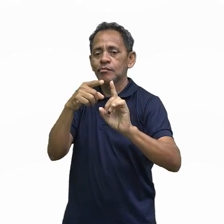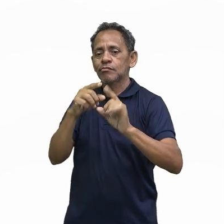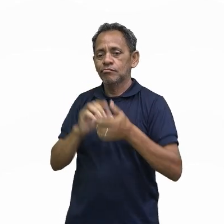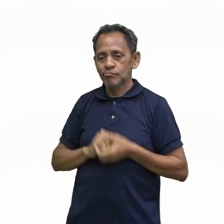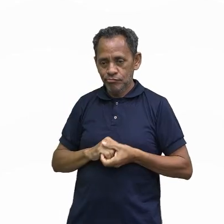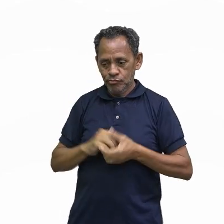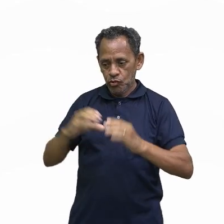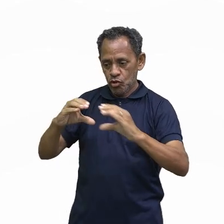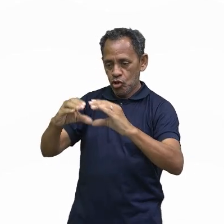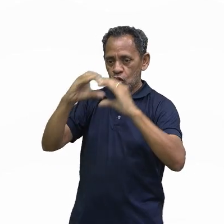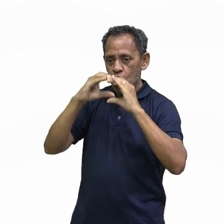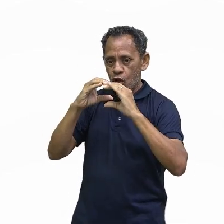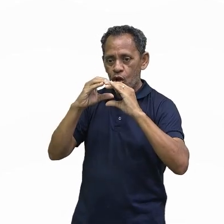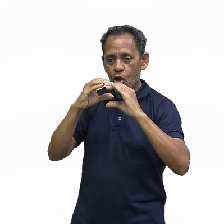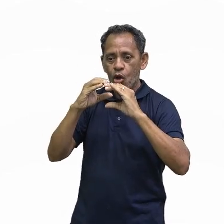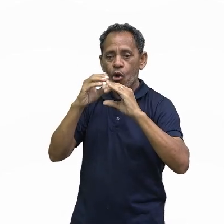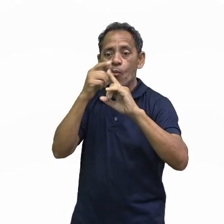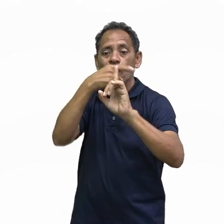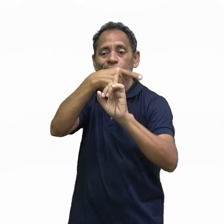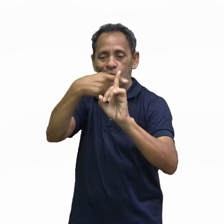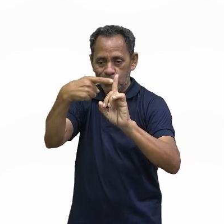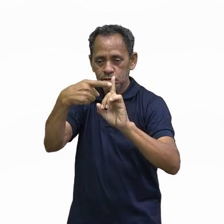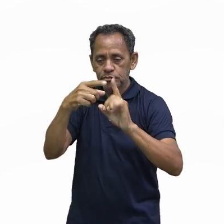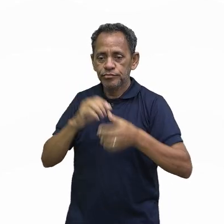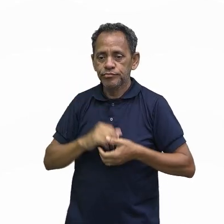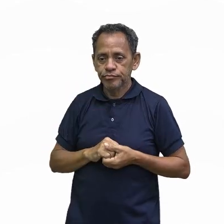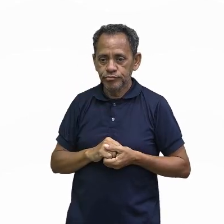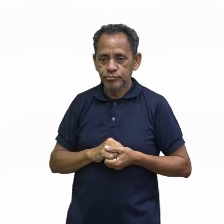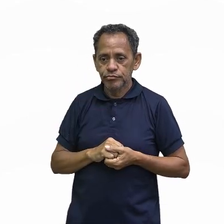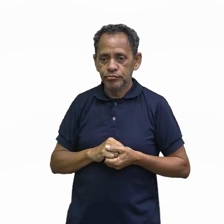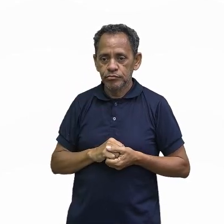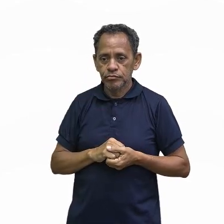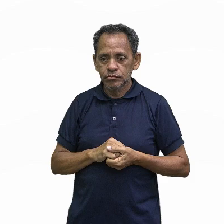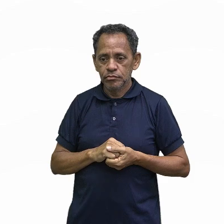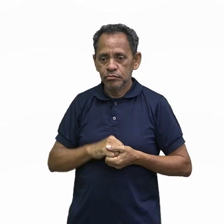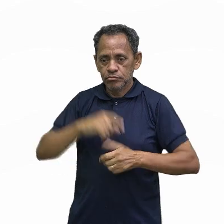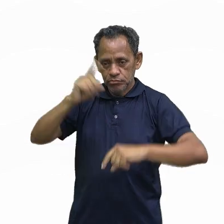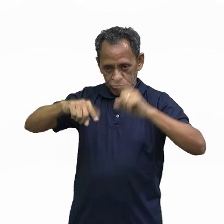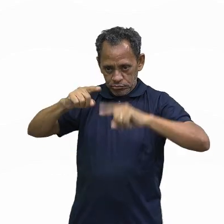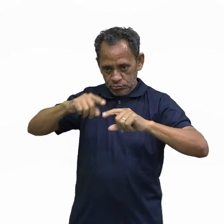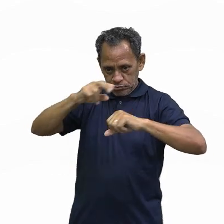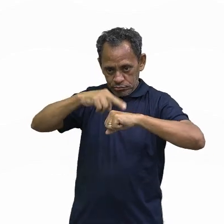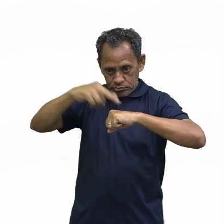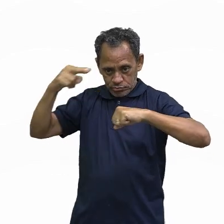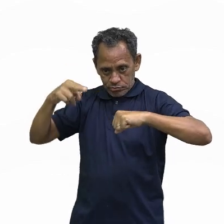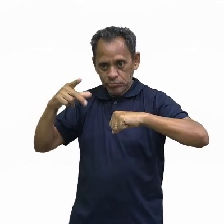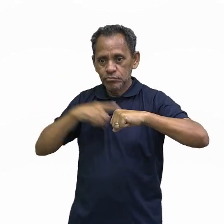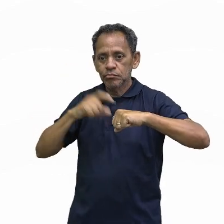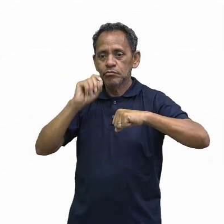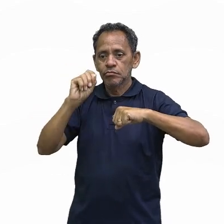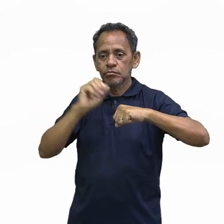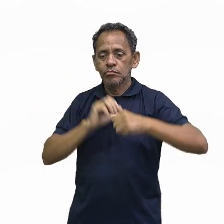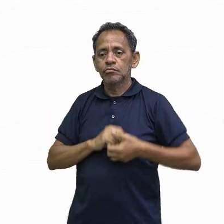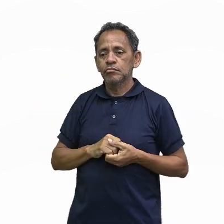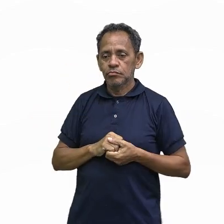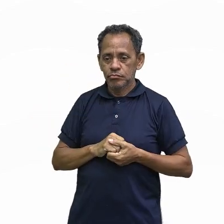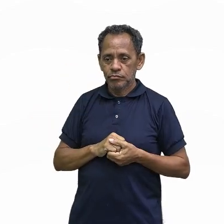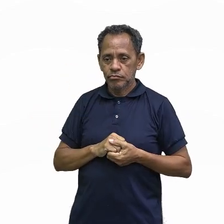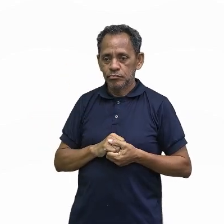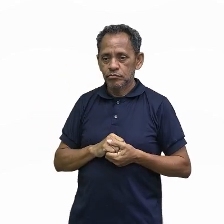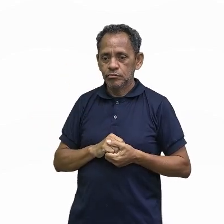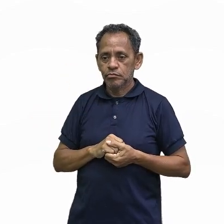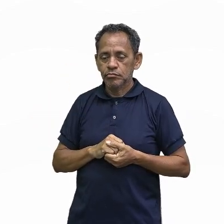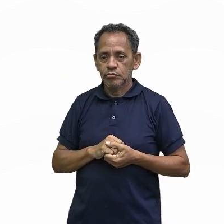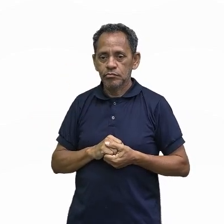Então, a primeira meia-vida desse sanduíche, vamos dizer assim, né, desse material radioativo, a gente vai ter o quê? O sanduíche vai